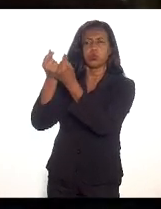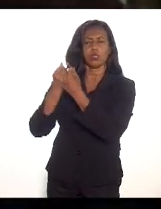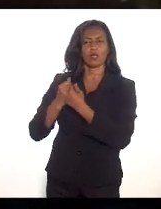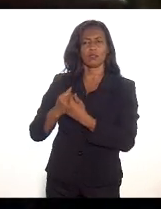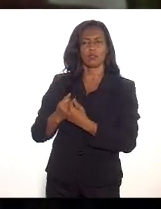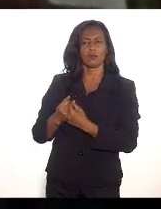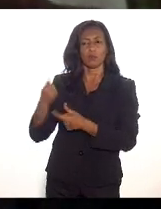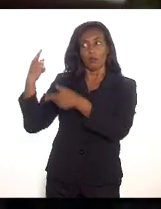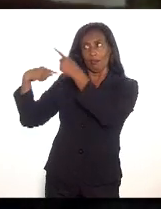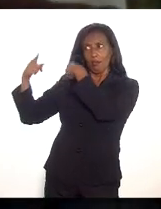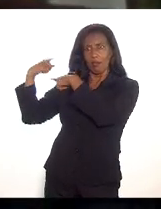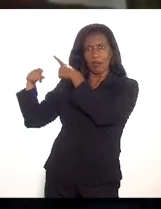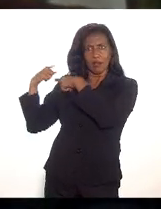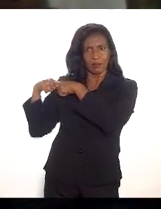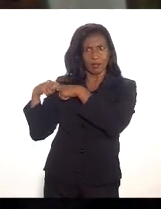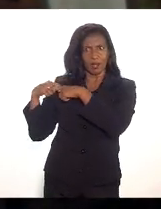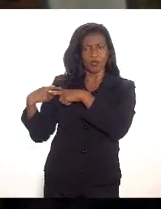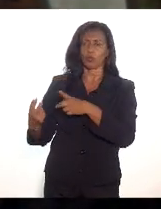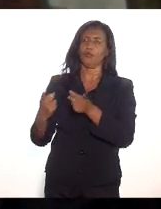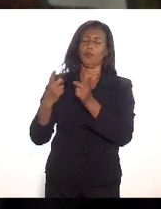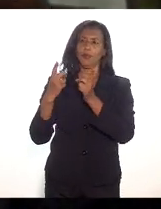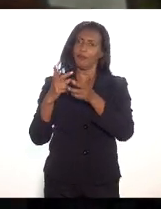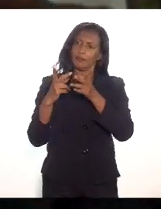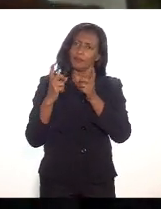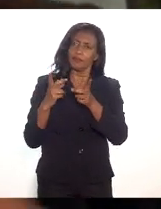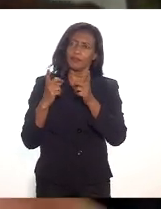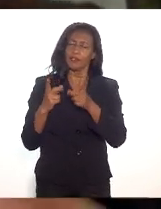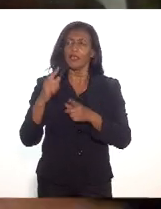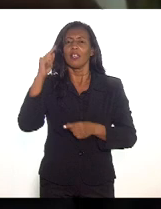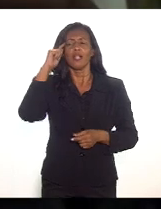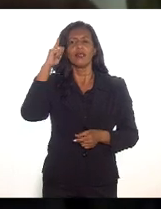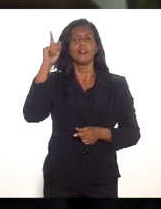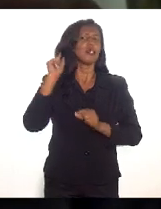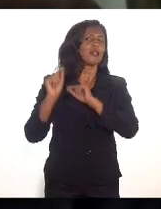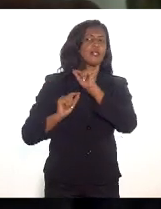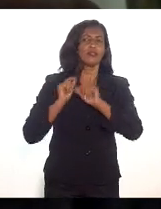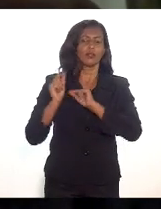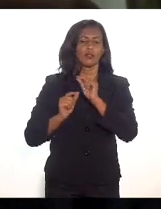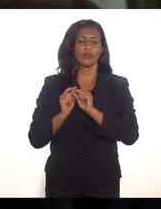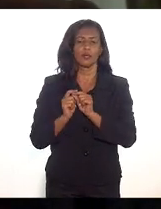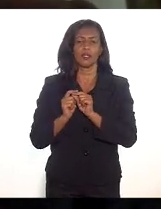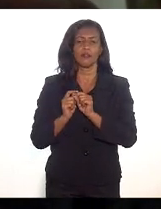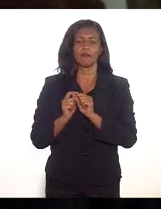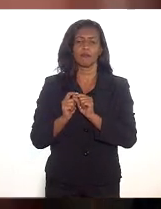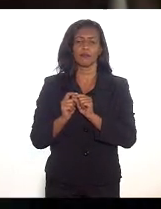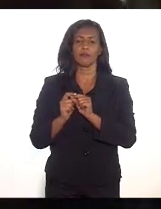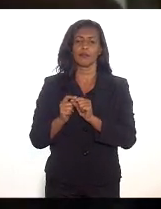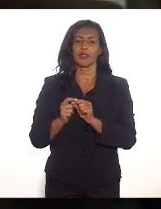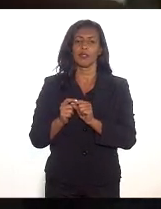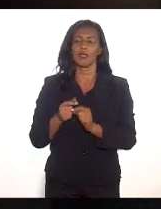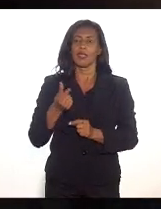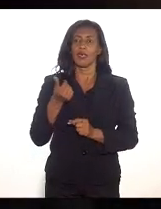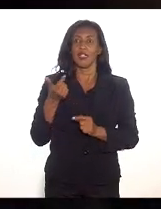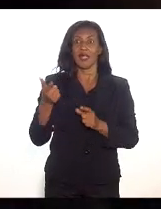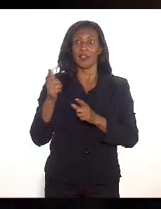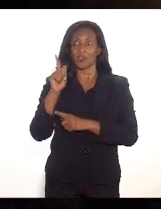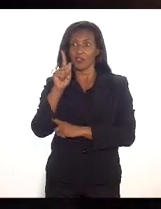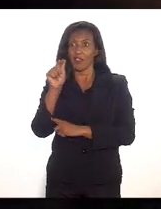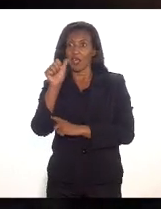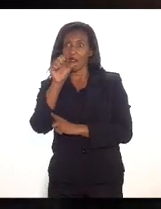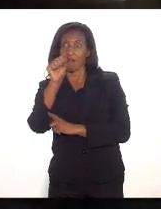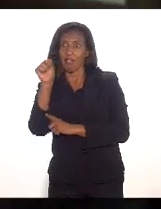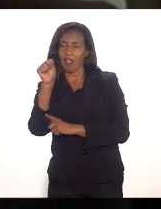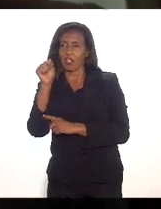lá atrás, quando foi privatizada, a ideia era que fosse levado gás para 65